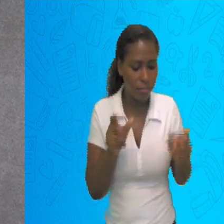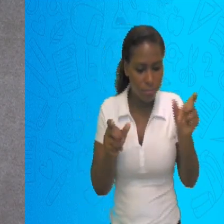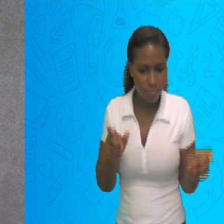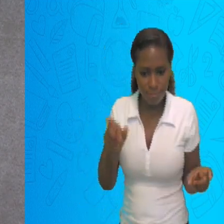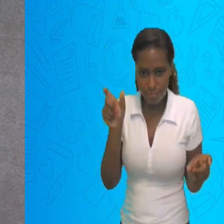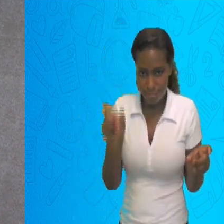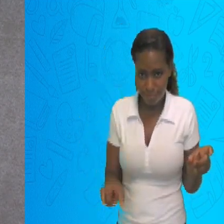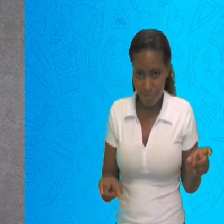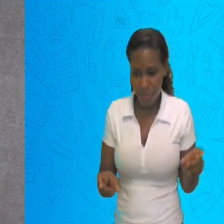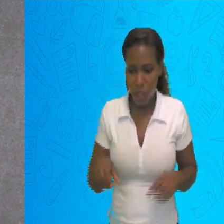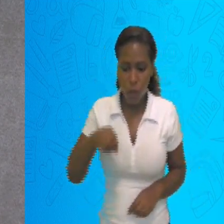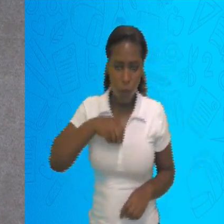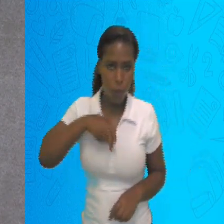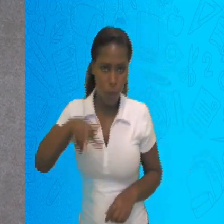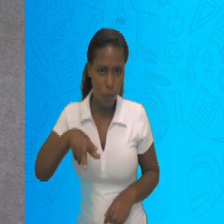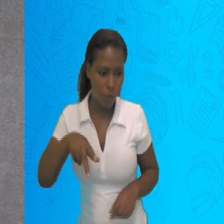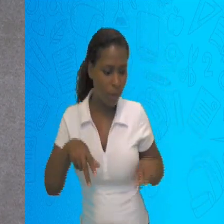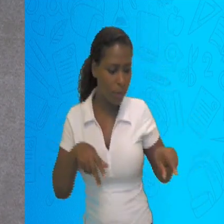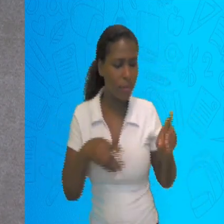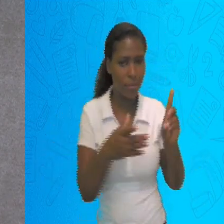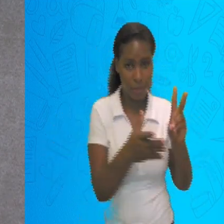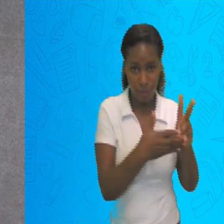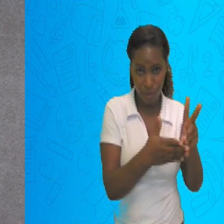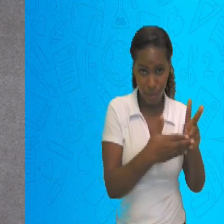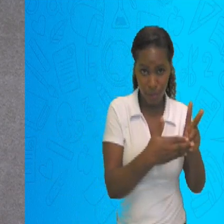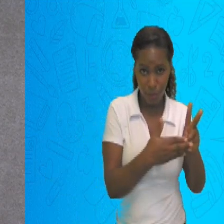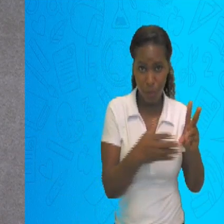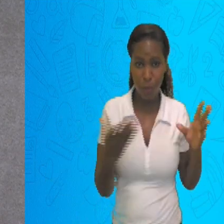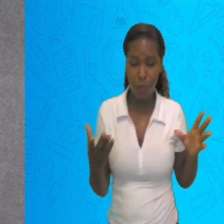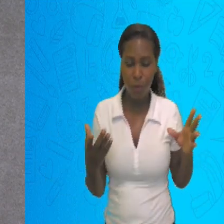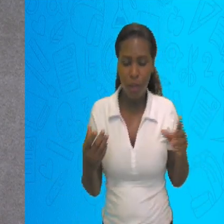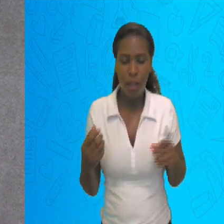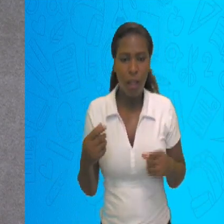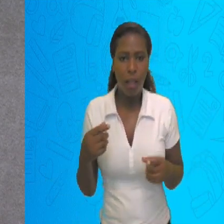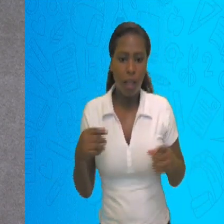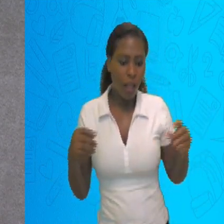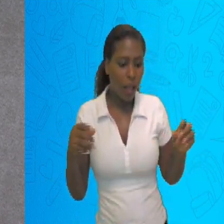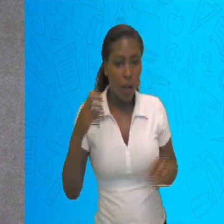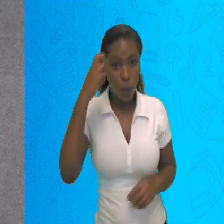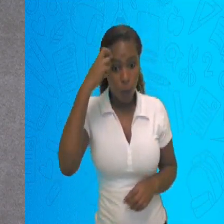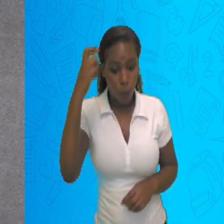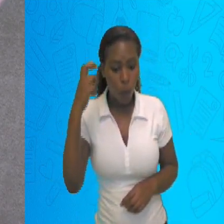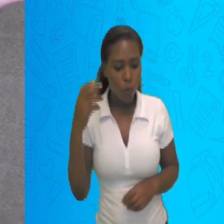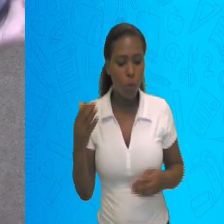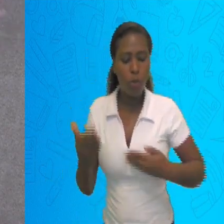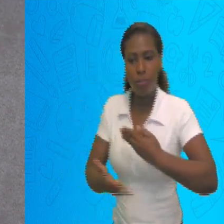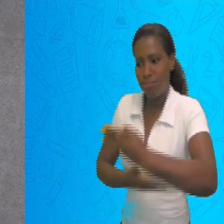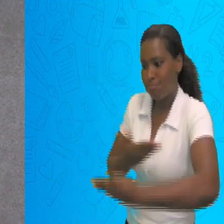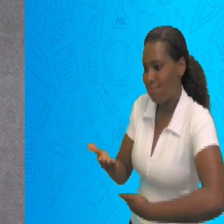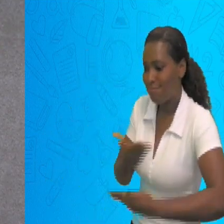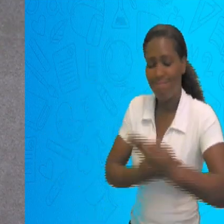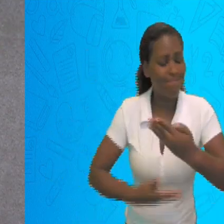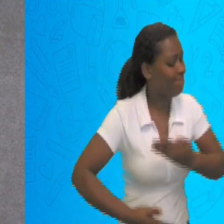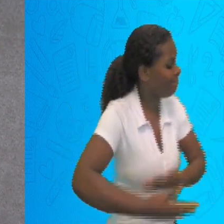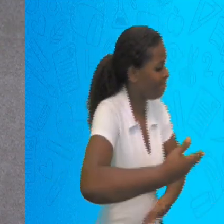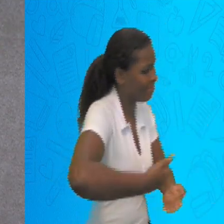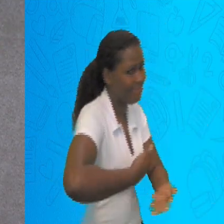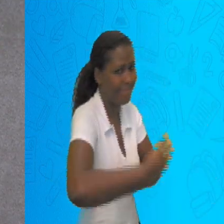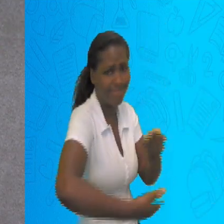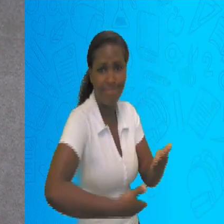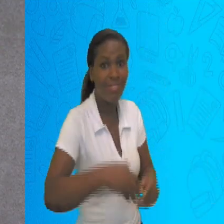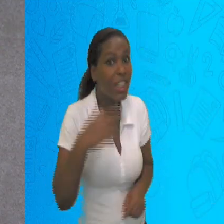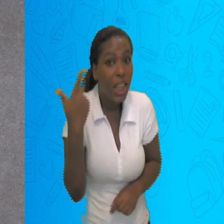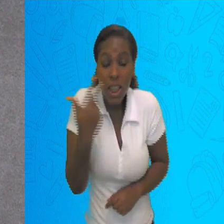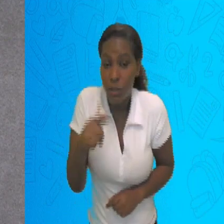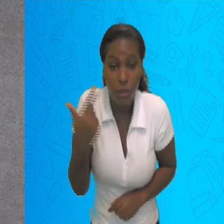culturas. A cultura indígena vinha de uma característica e os portugueses vinham de outra.